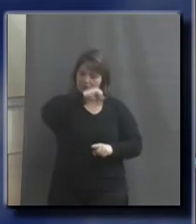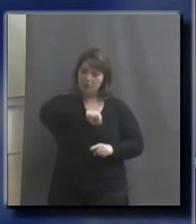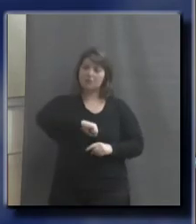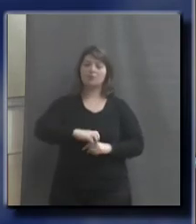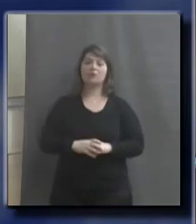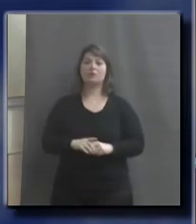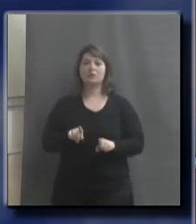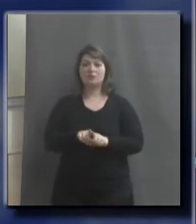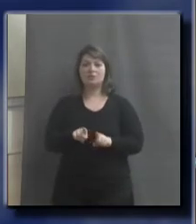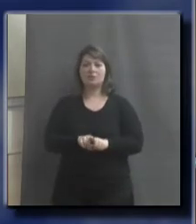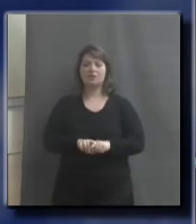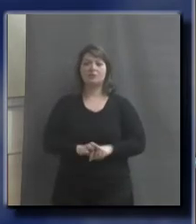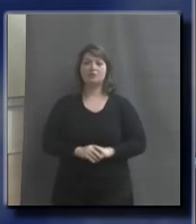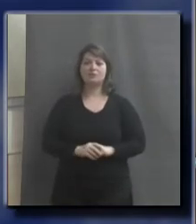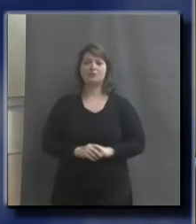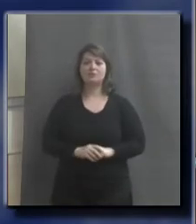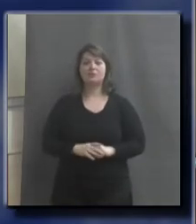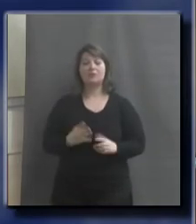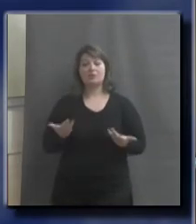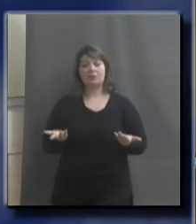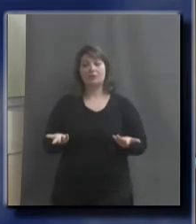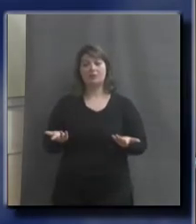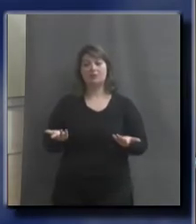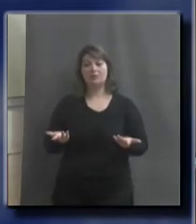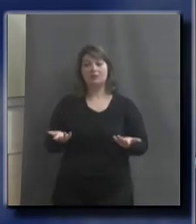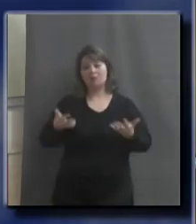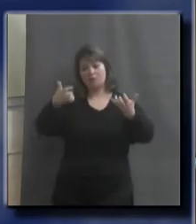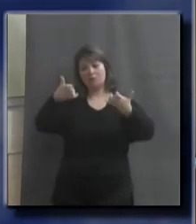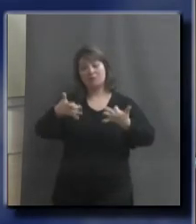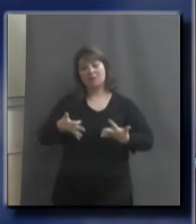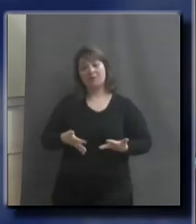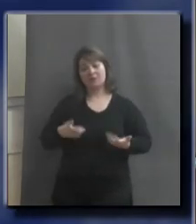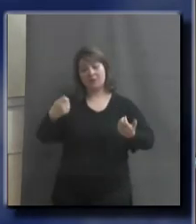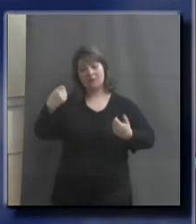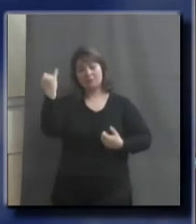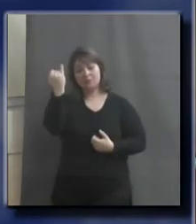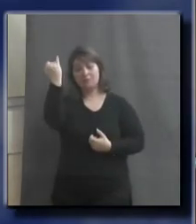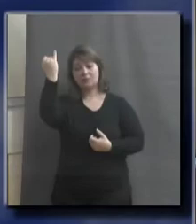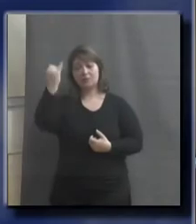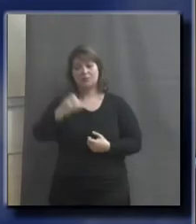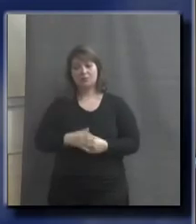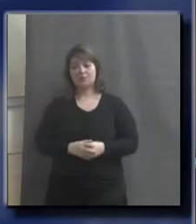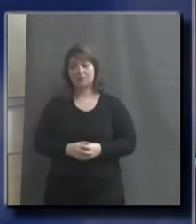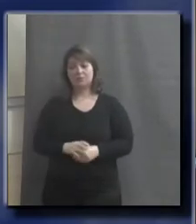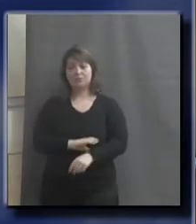se reconhecendo nessas coisas. E, finalmente, não poderia deixar de falar,